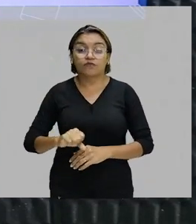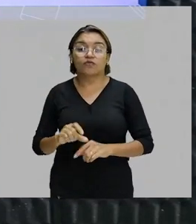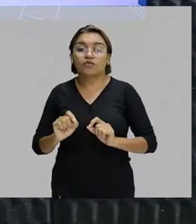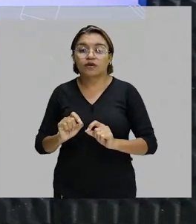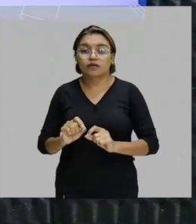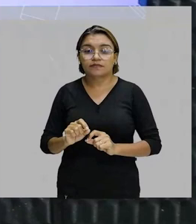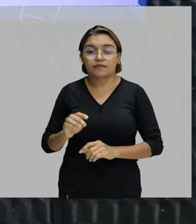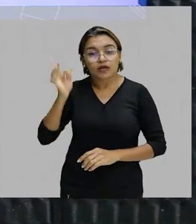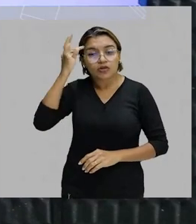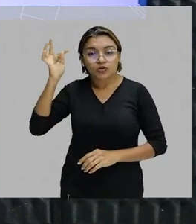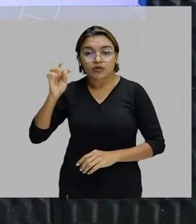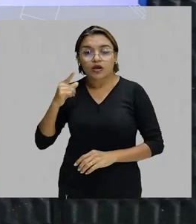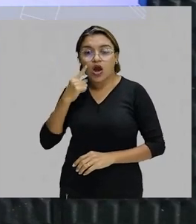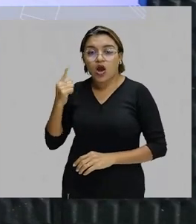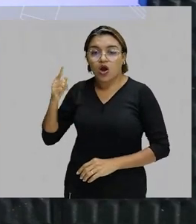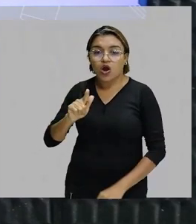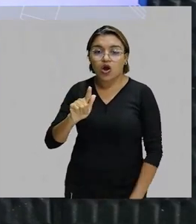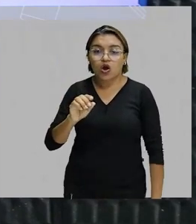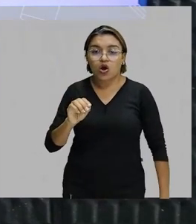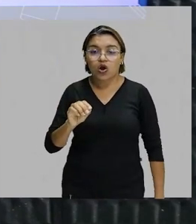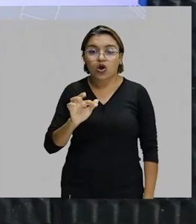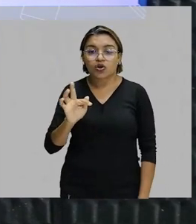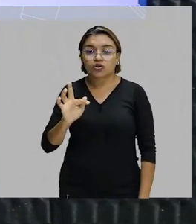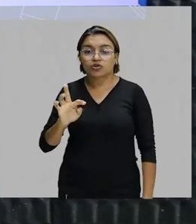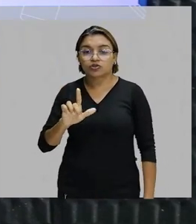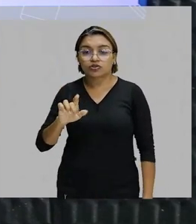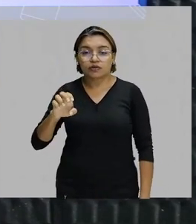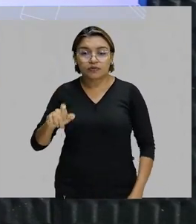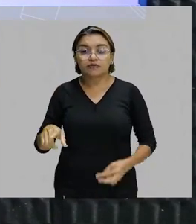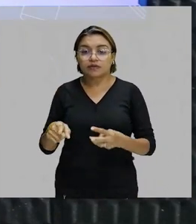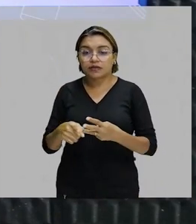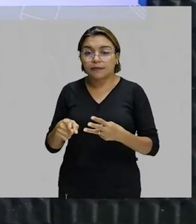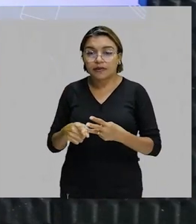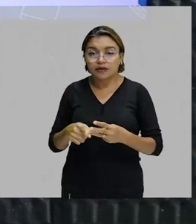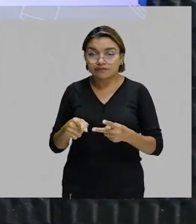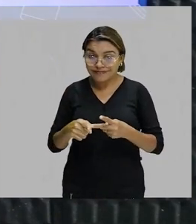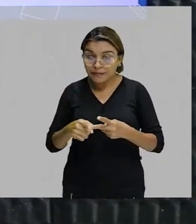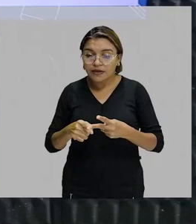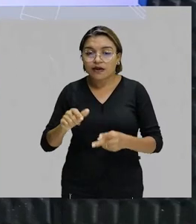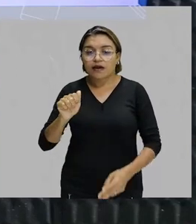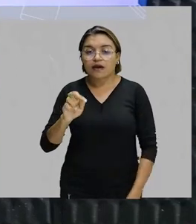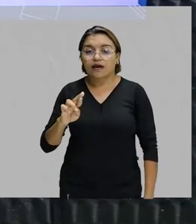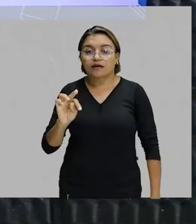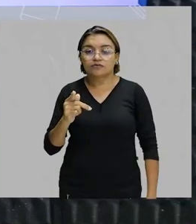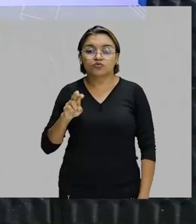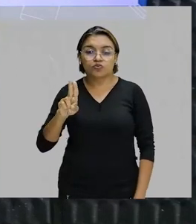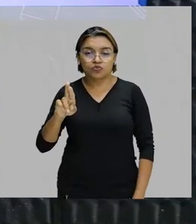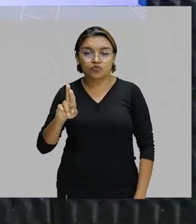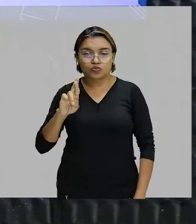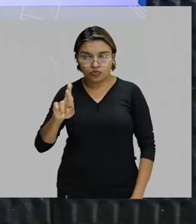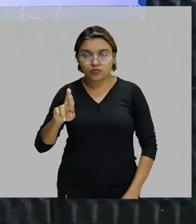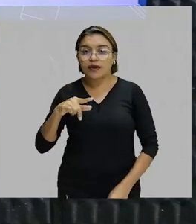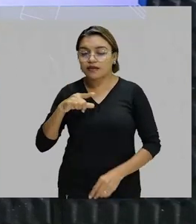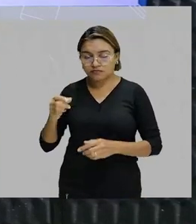de gotlib Fit e a teoria de Artur de gobin são os dois teóricos que a gente vai abordar na aula de hoje na parte